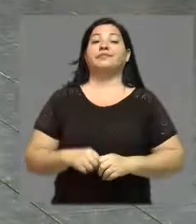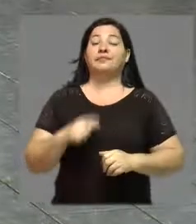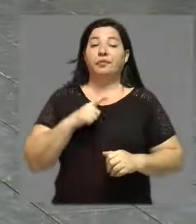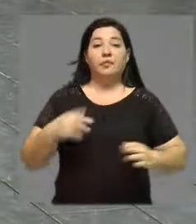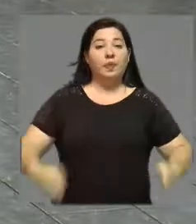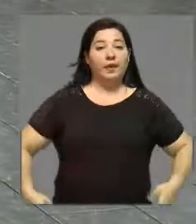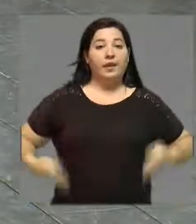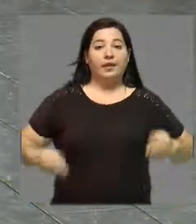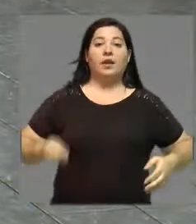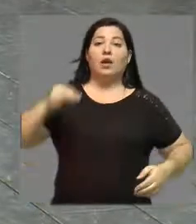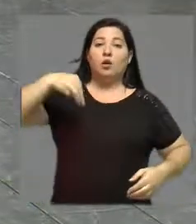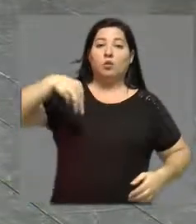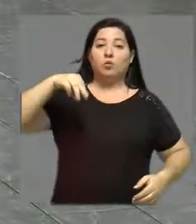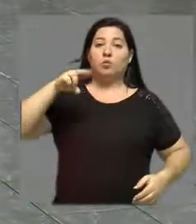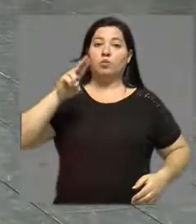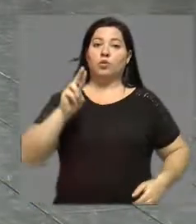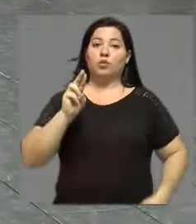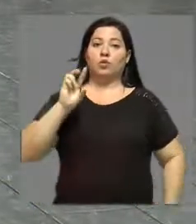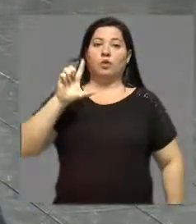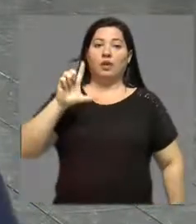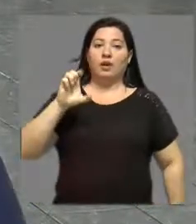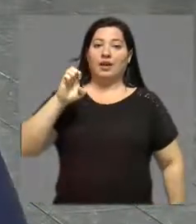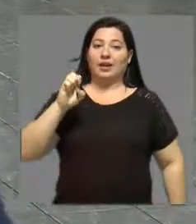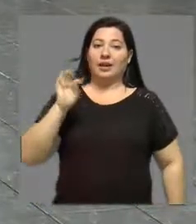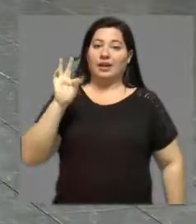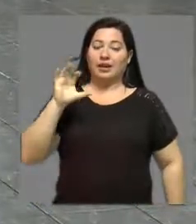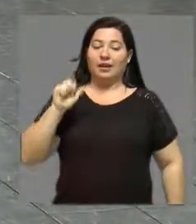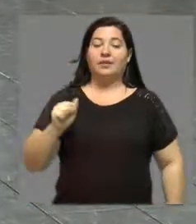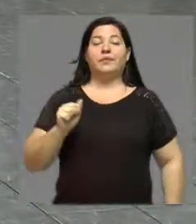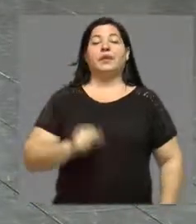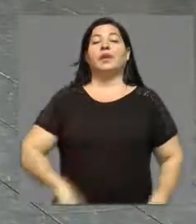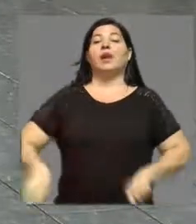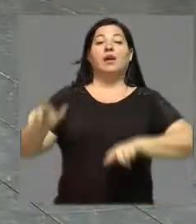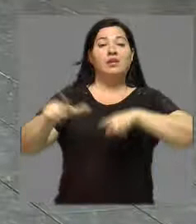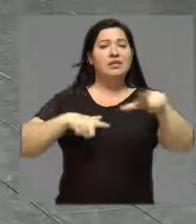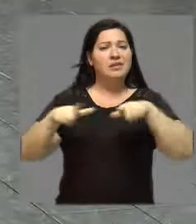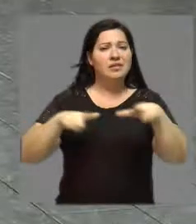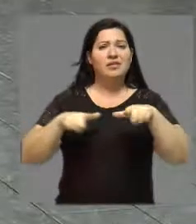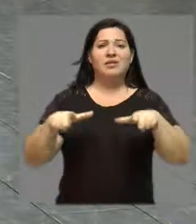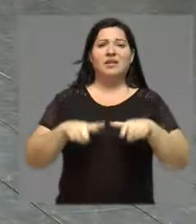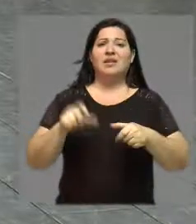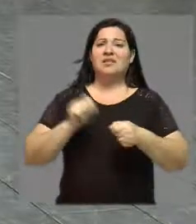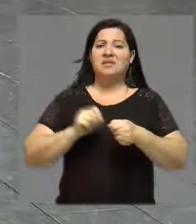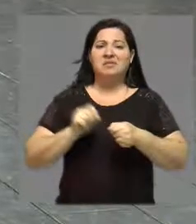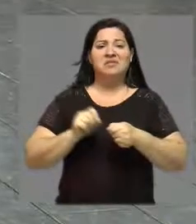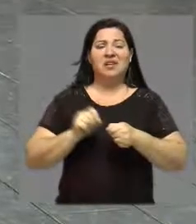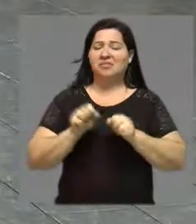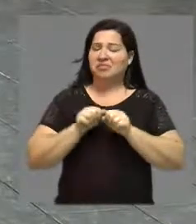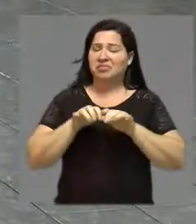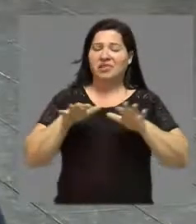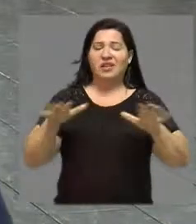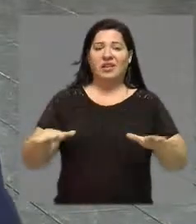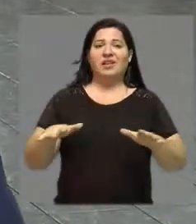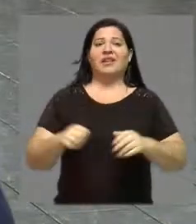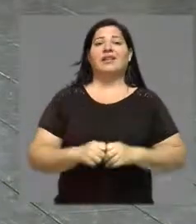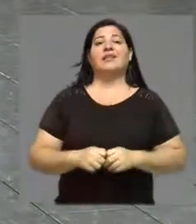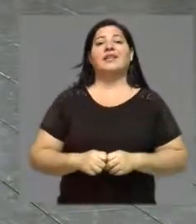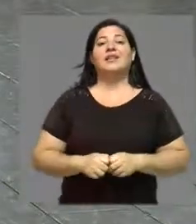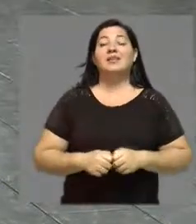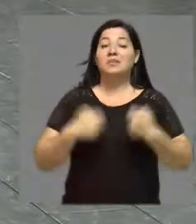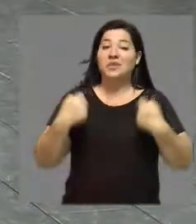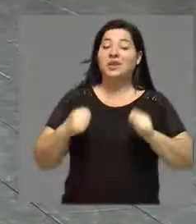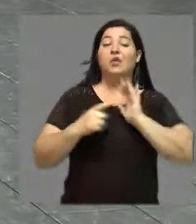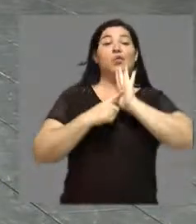também cadeira de roda, muleta. Então é um trabalho vasto que a sociedade faz, que essa entidade realiza, e nós